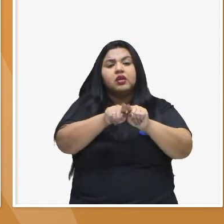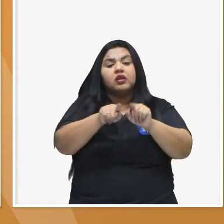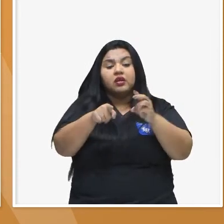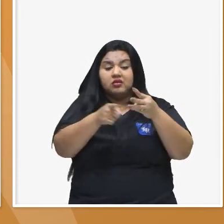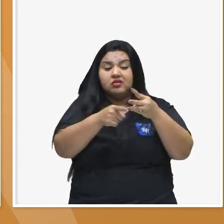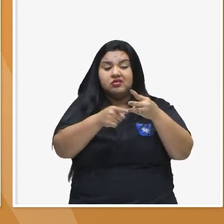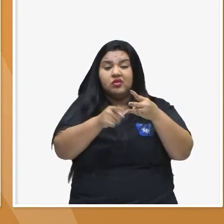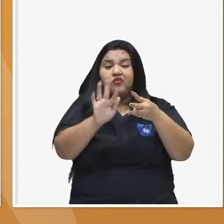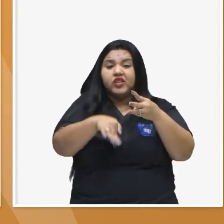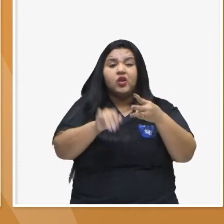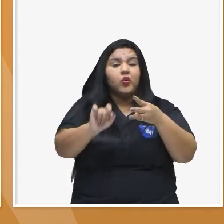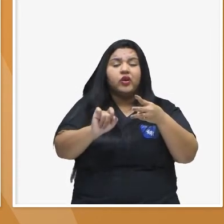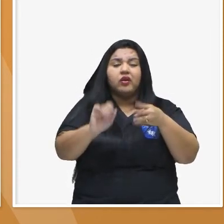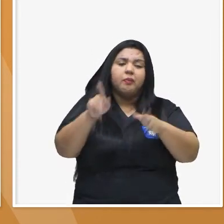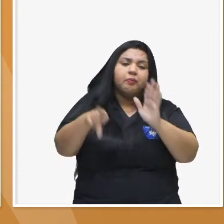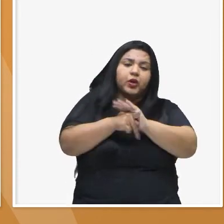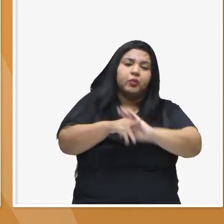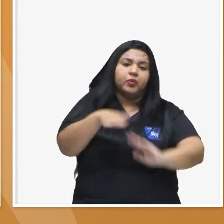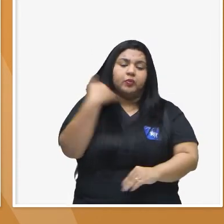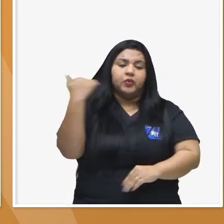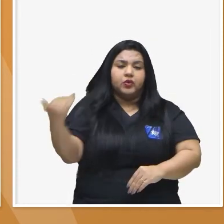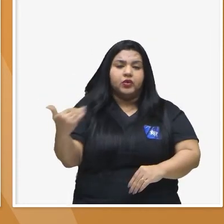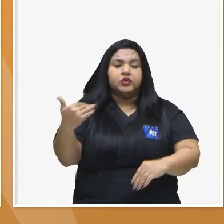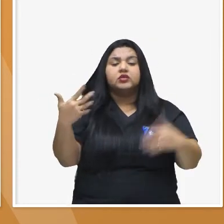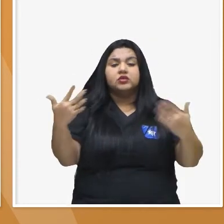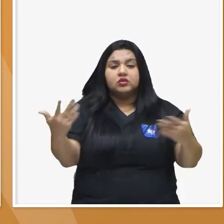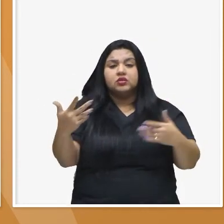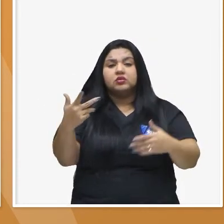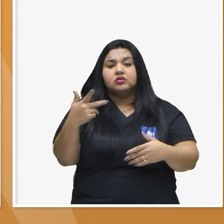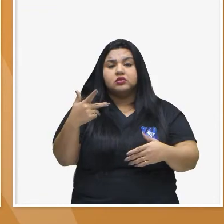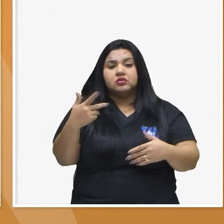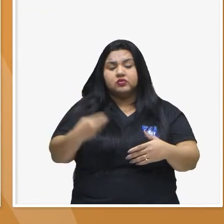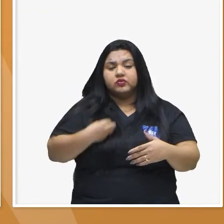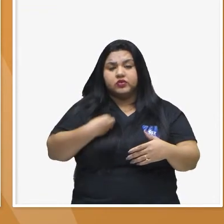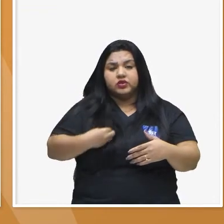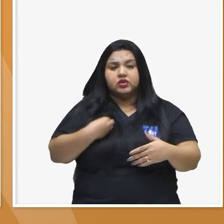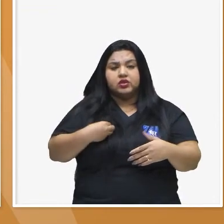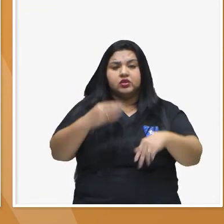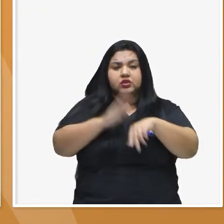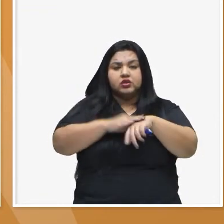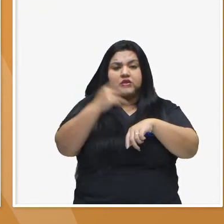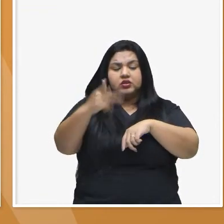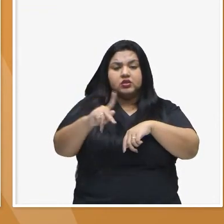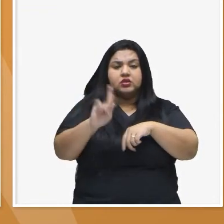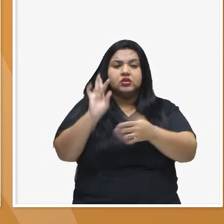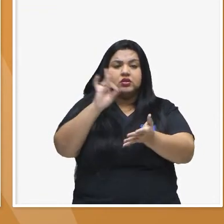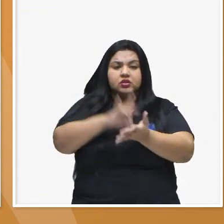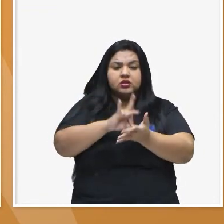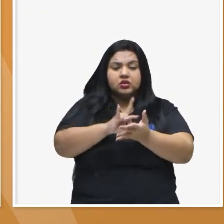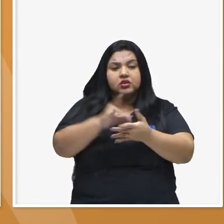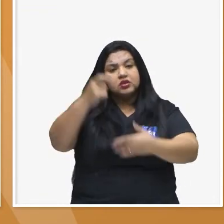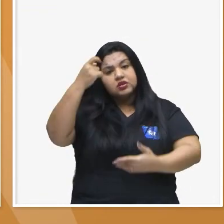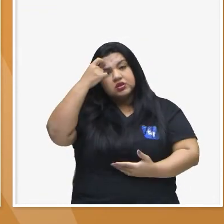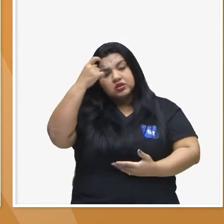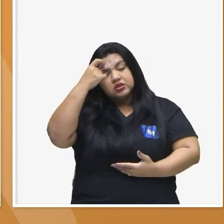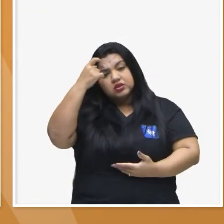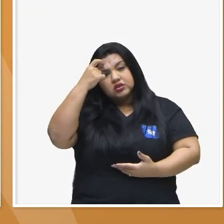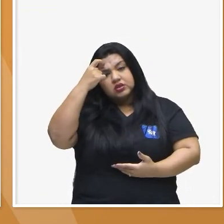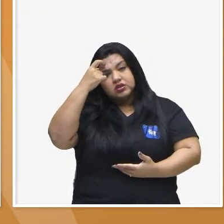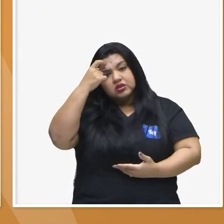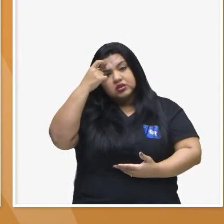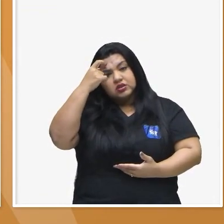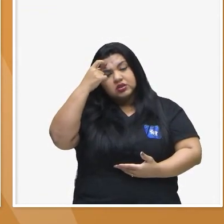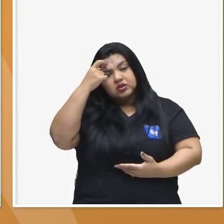né? Então, você percebe que a nossa vida, segundo Hegel, que é a realidade, né, que é a consciência, ela